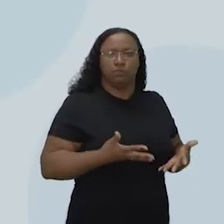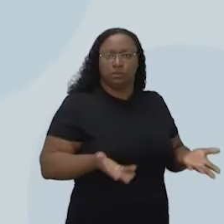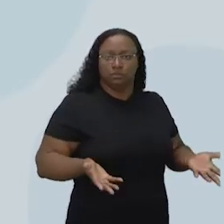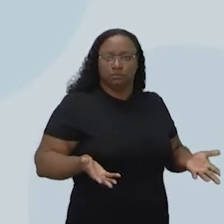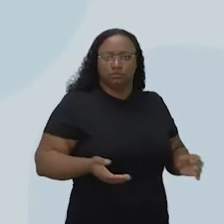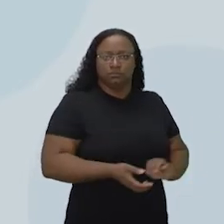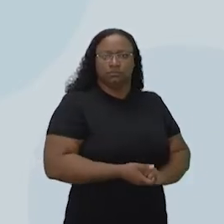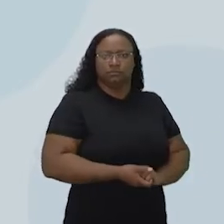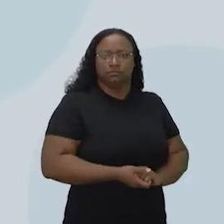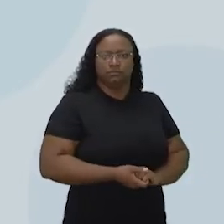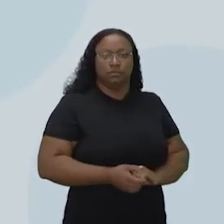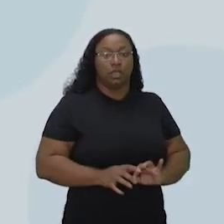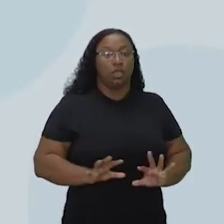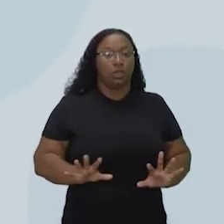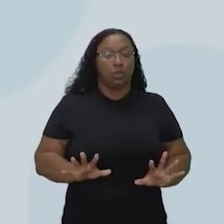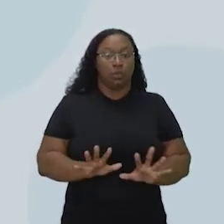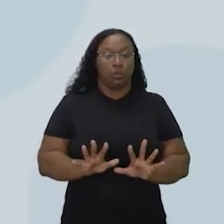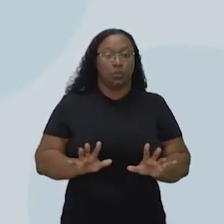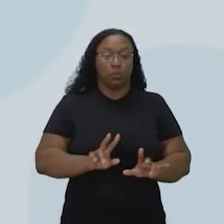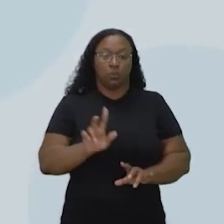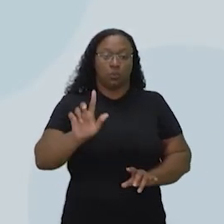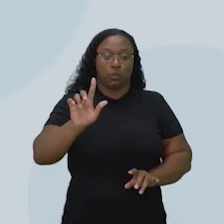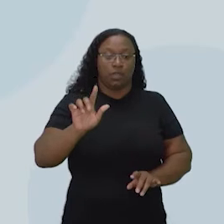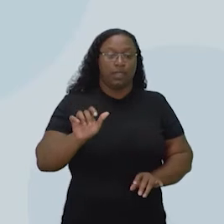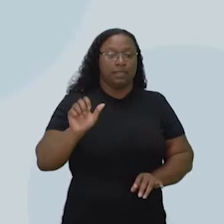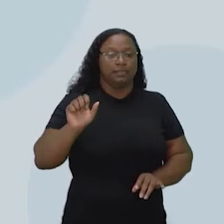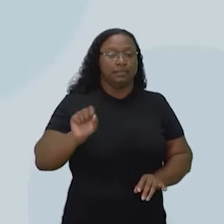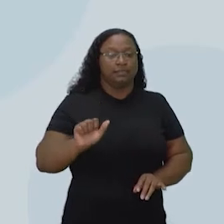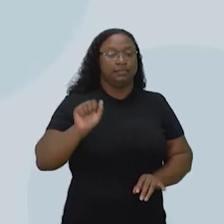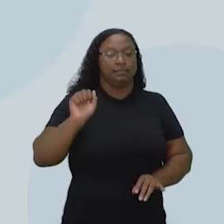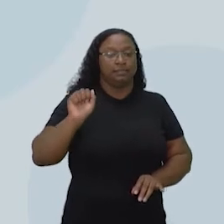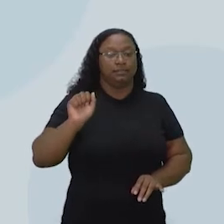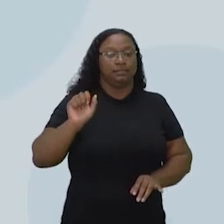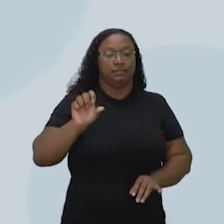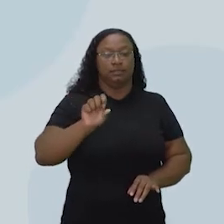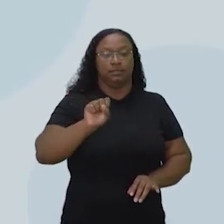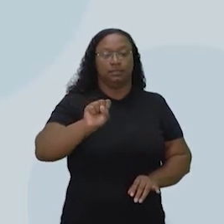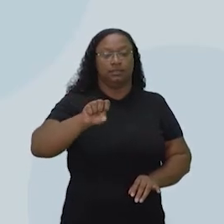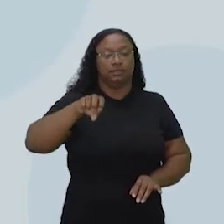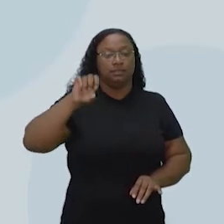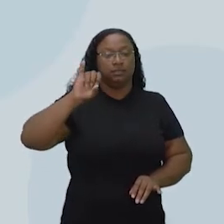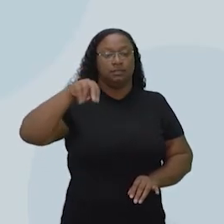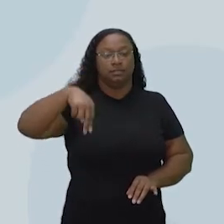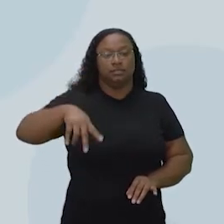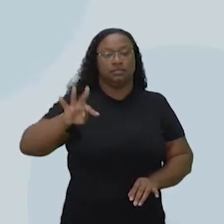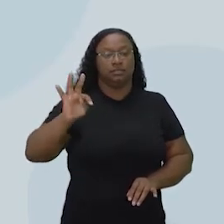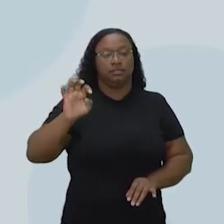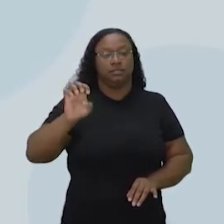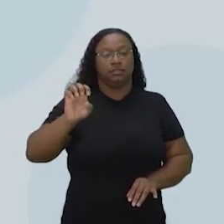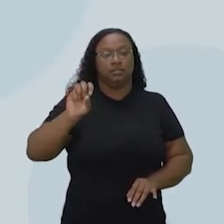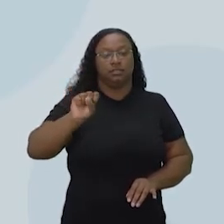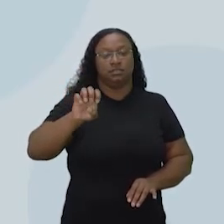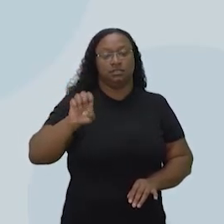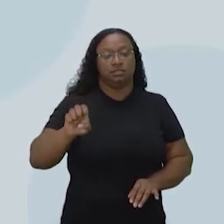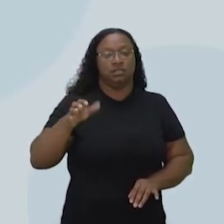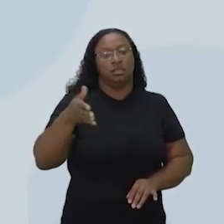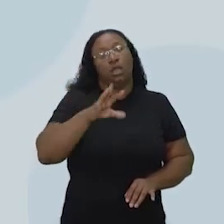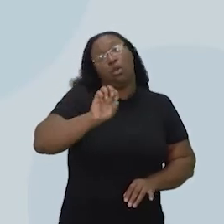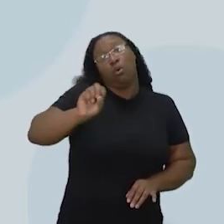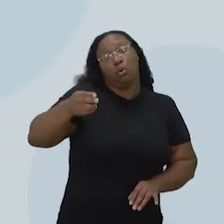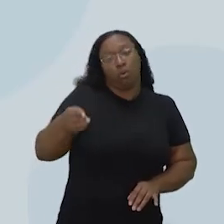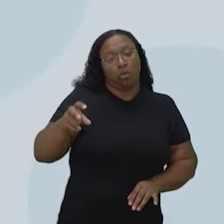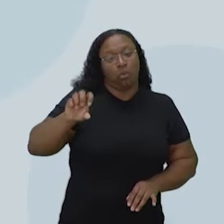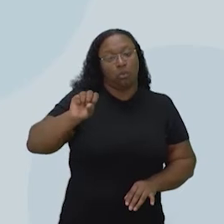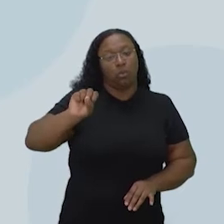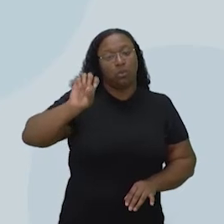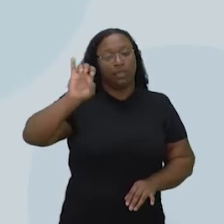É o gás de síntese, ou também conhecido como SynGás. E a gaseificação ela é diferente da produção de biogás,